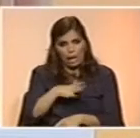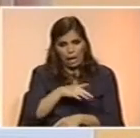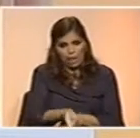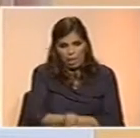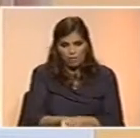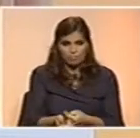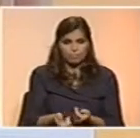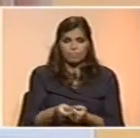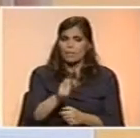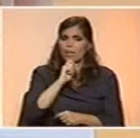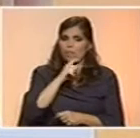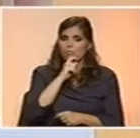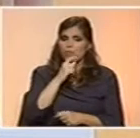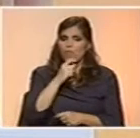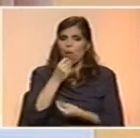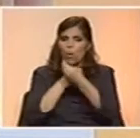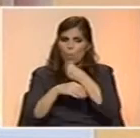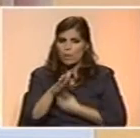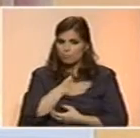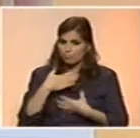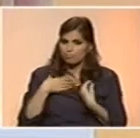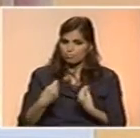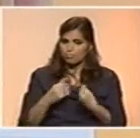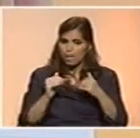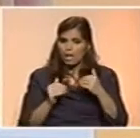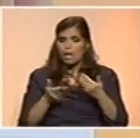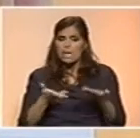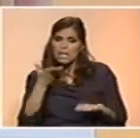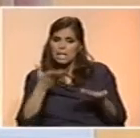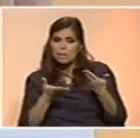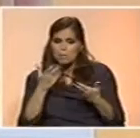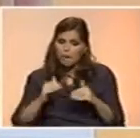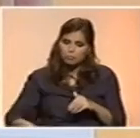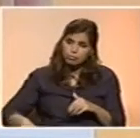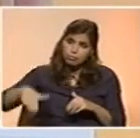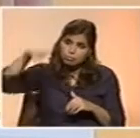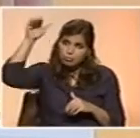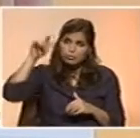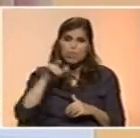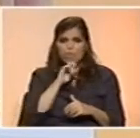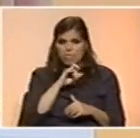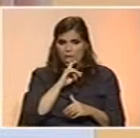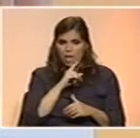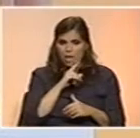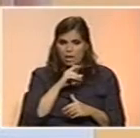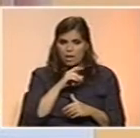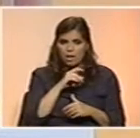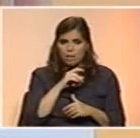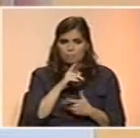É possível fazer uma alimentação saudável e equilibrada de uma criança ao longo do seu crescimento dentro de um regime